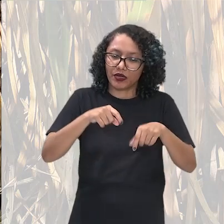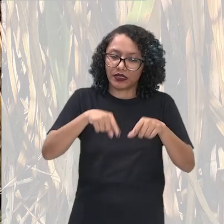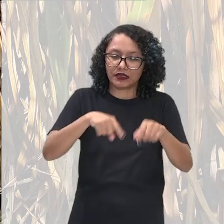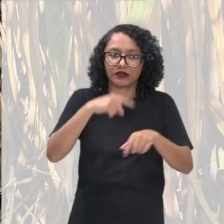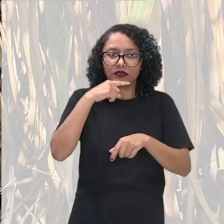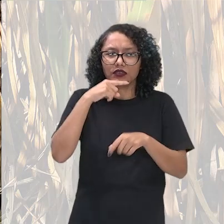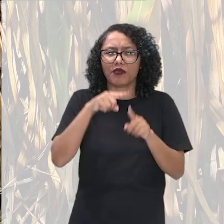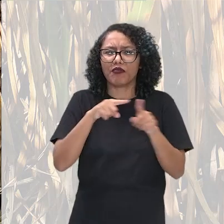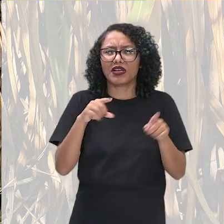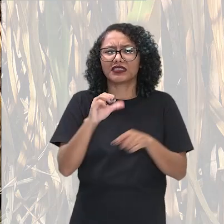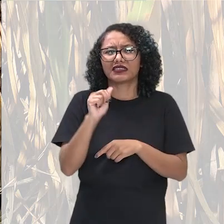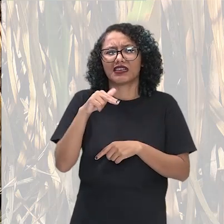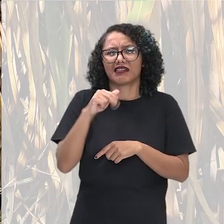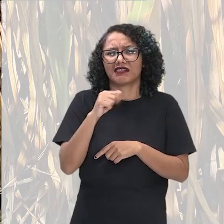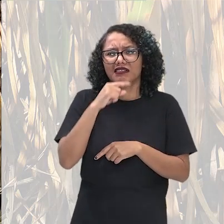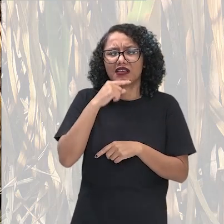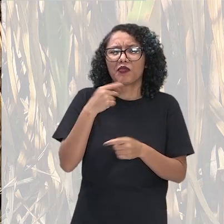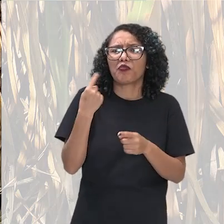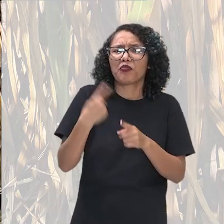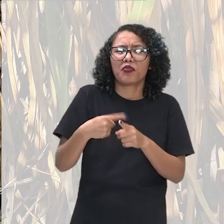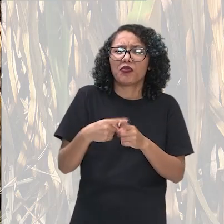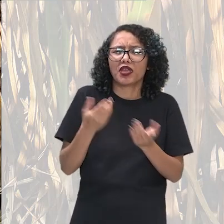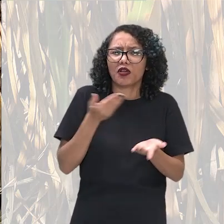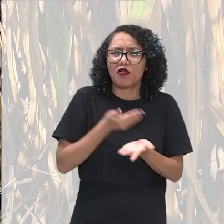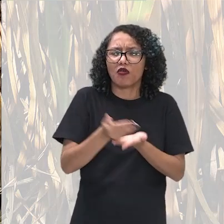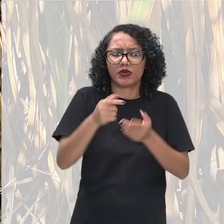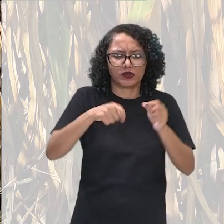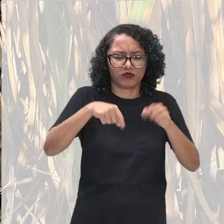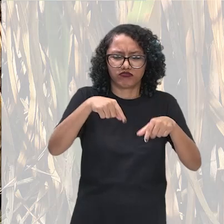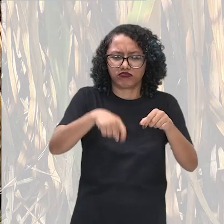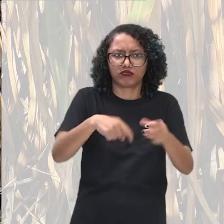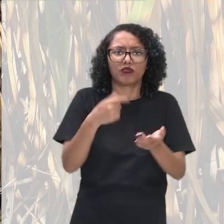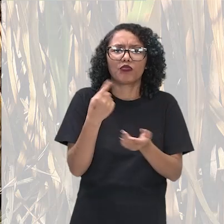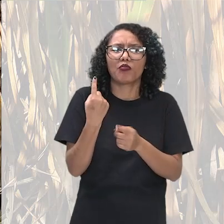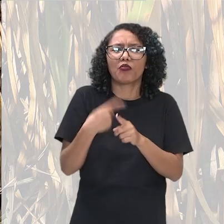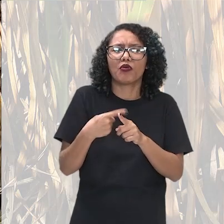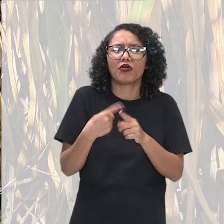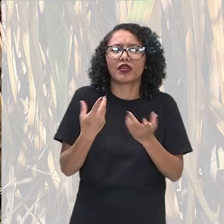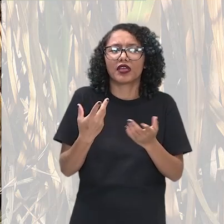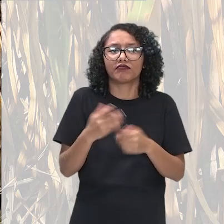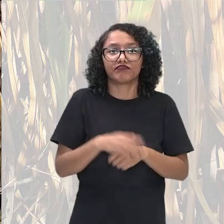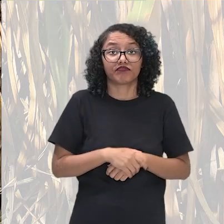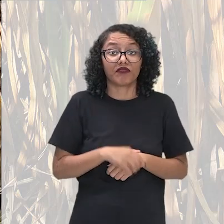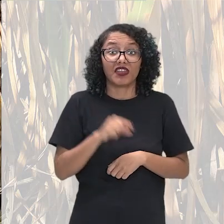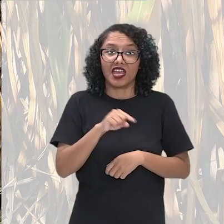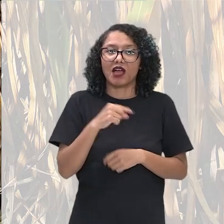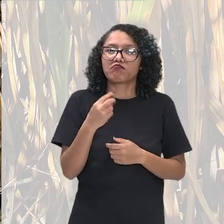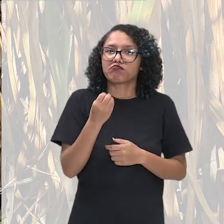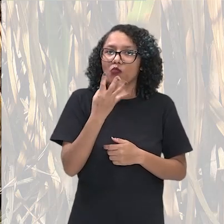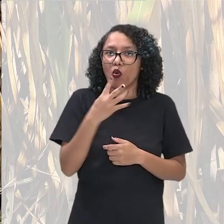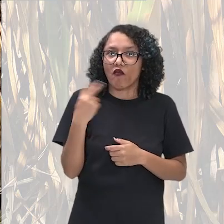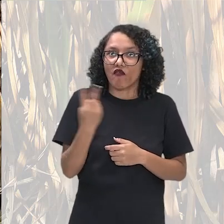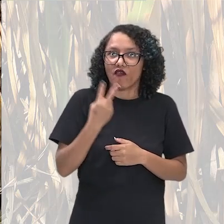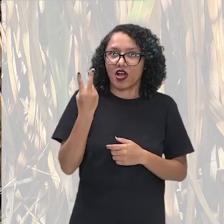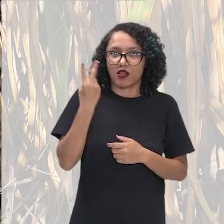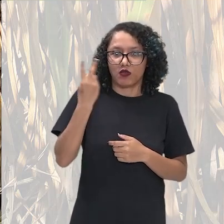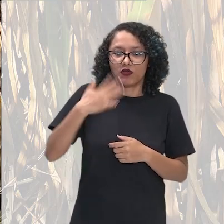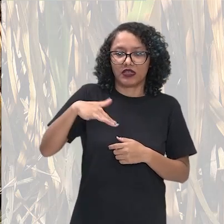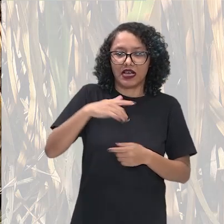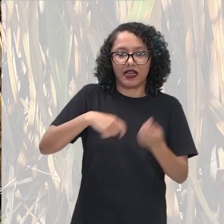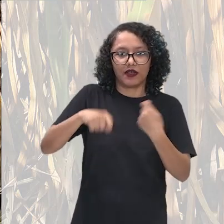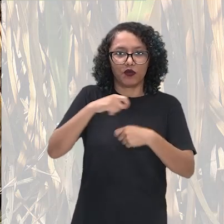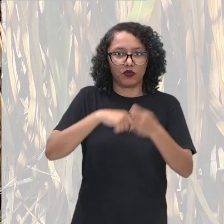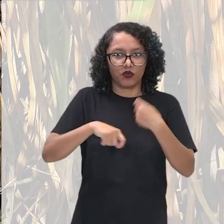que a cana-de-açúcar começou a ser introduzida aqui? Porque possuía um grande valor comercial. Ou seja, a